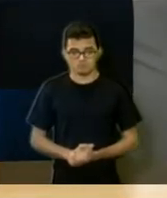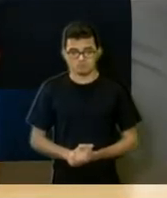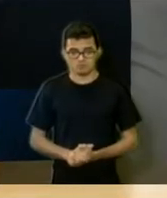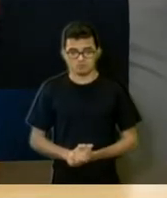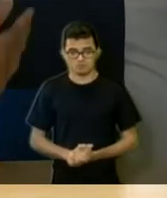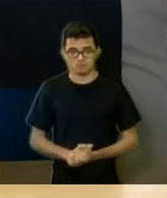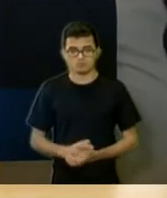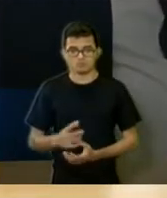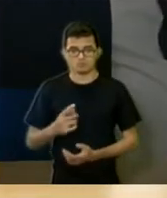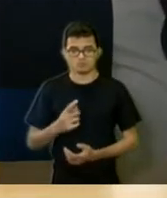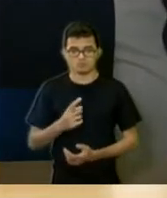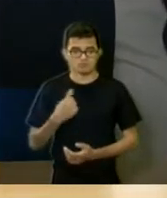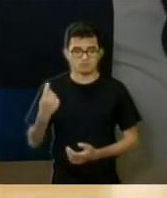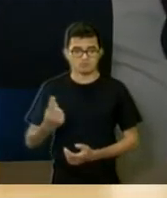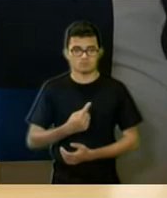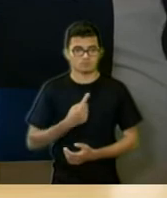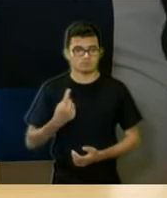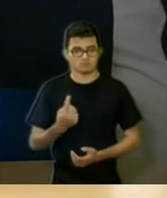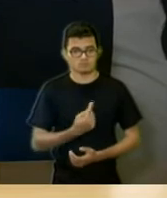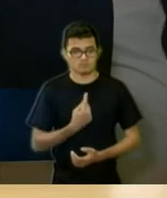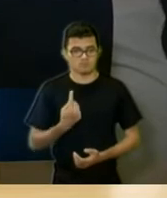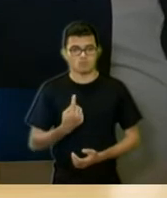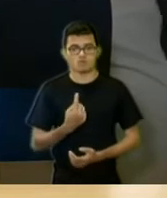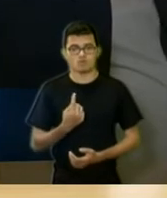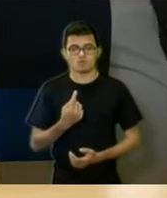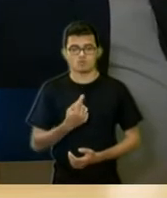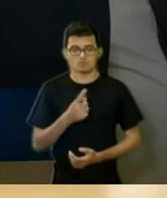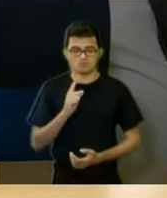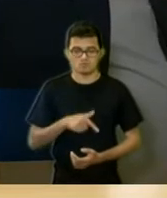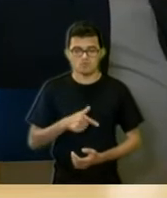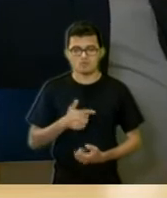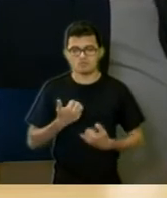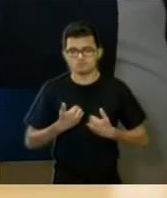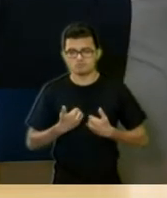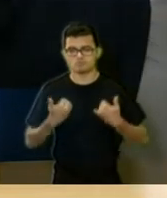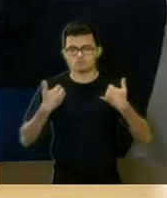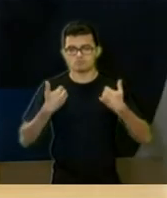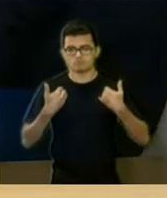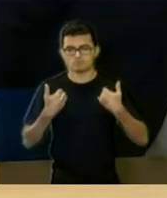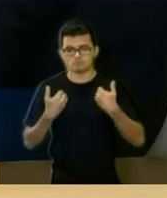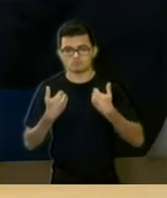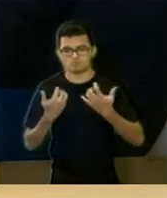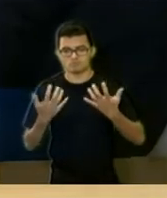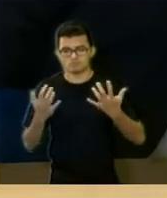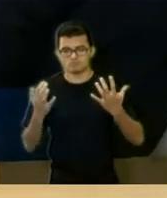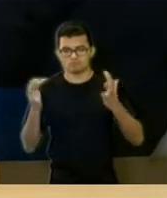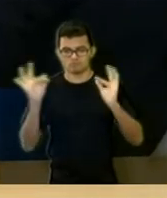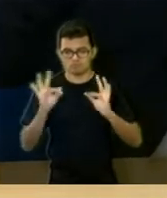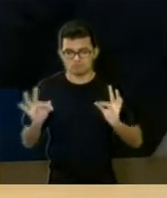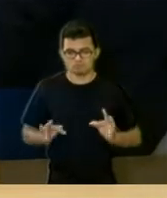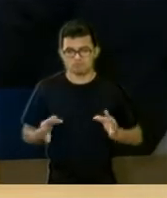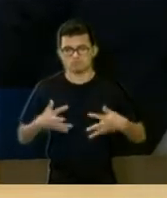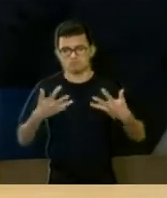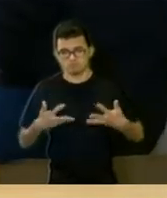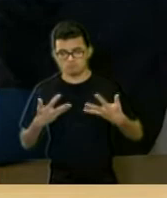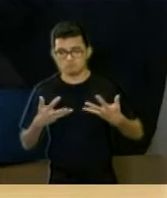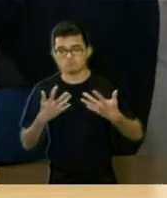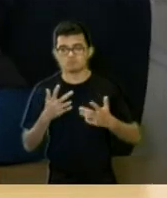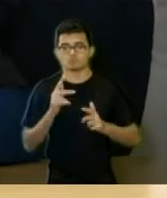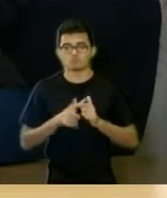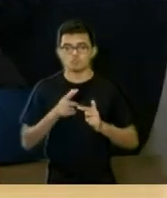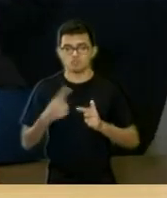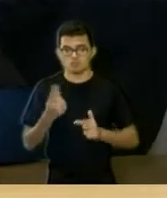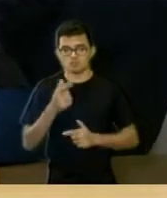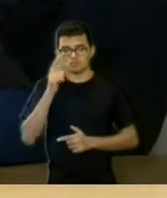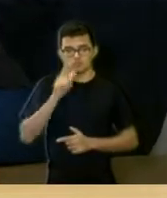Para nós é um motivo assim, de muito orgulho, muita alegria mesmo, ter conseguido,